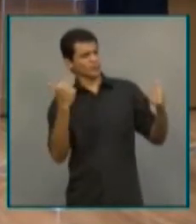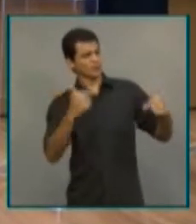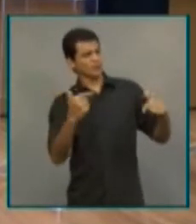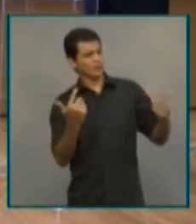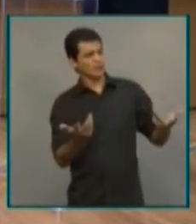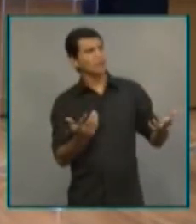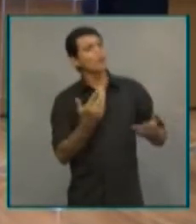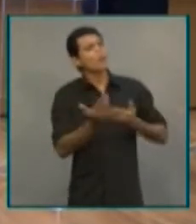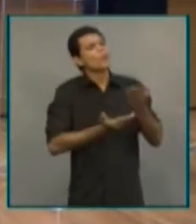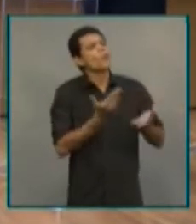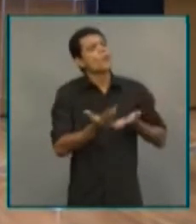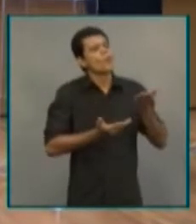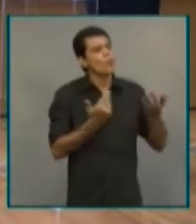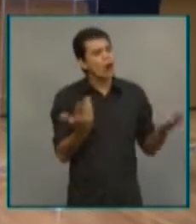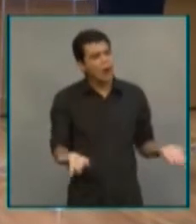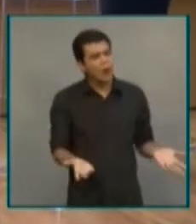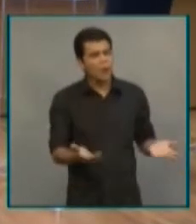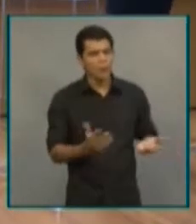situação, candidato.